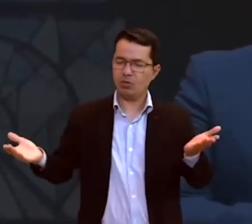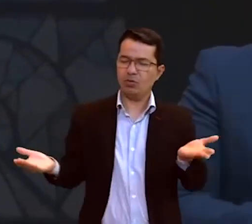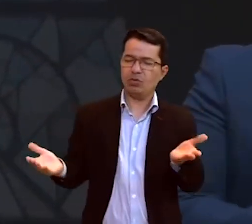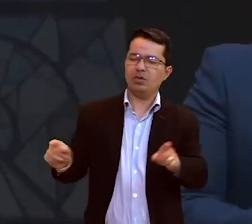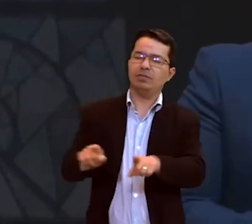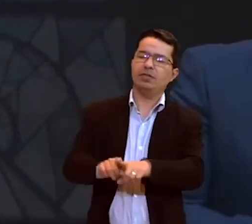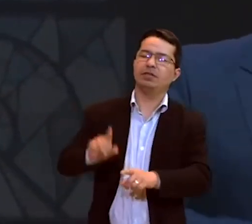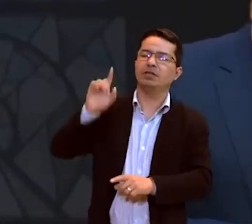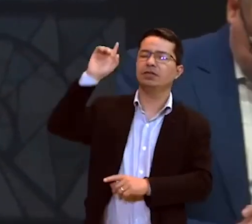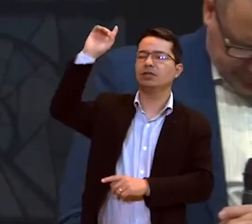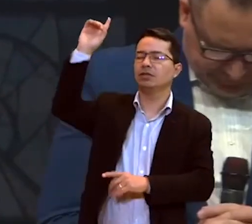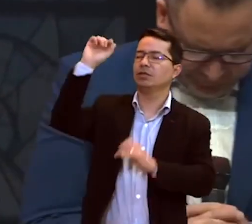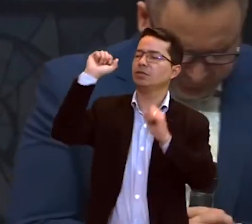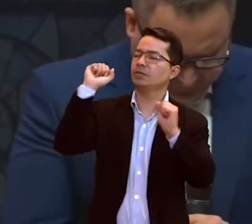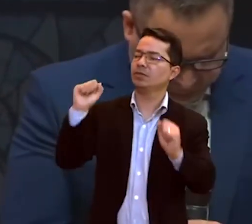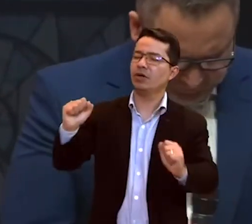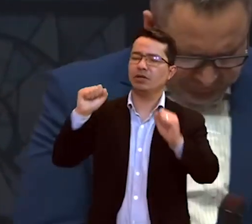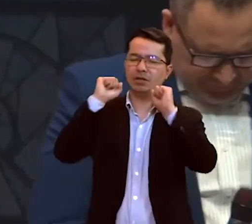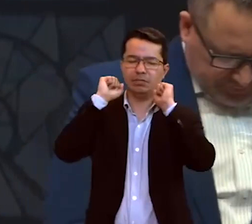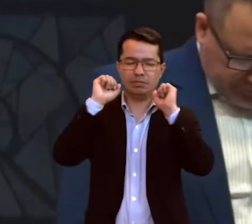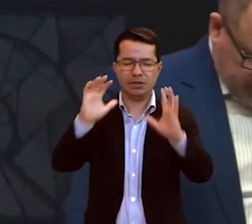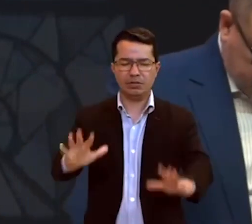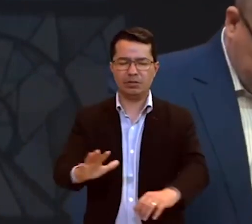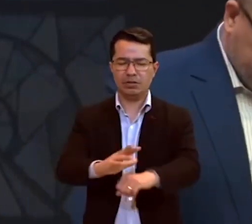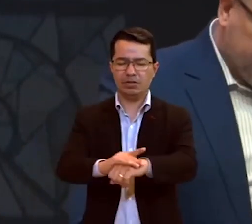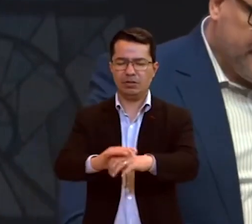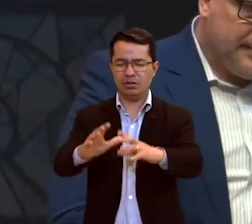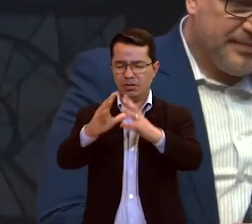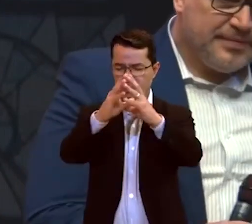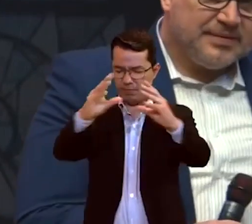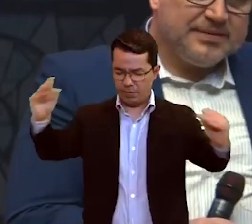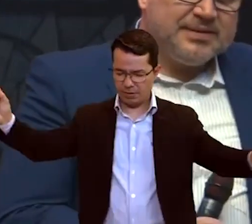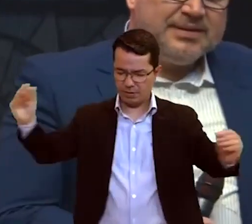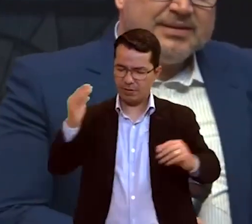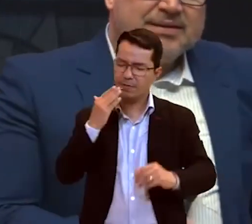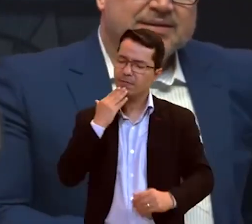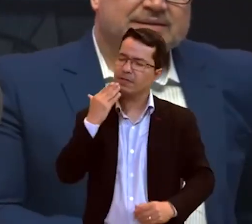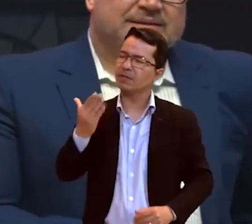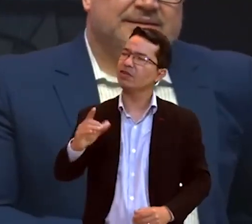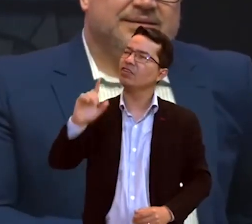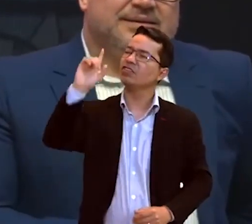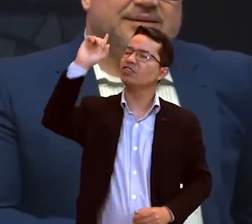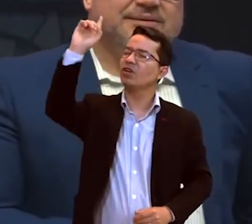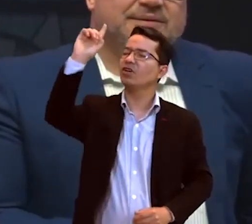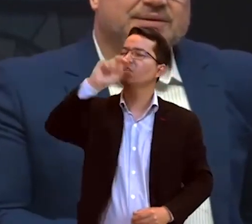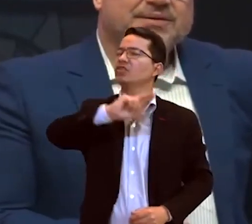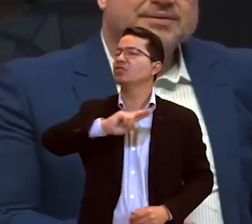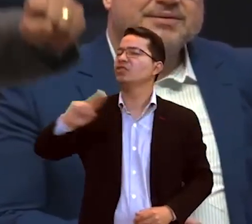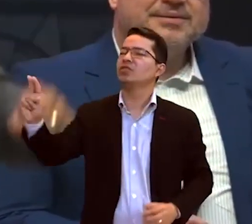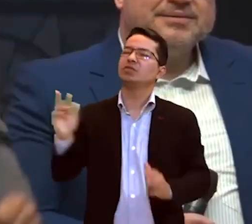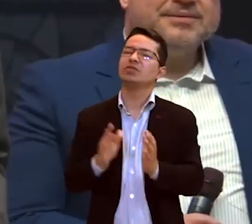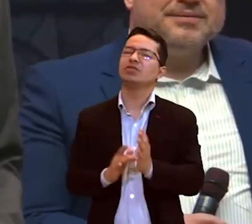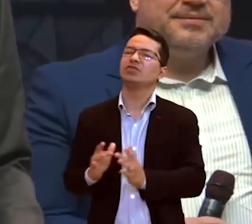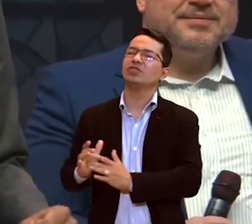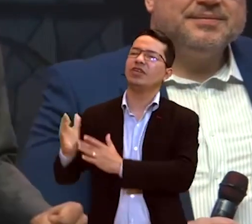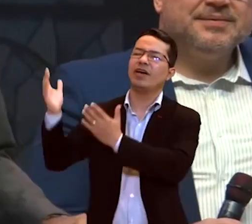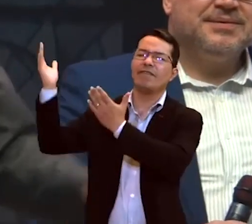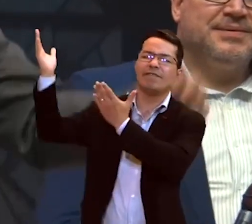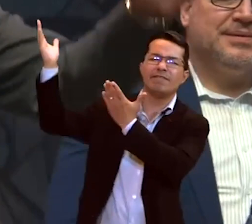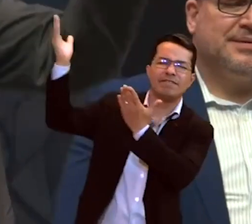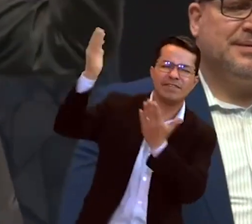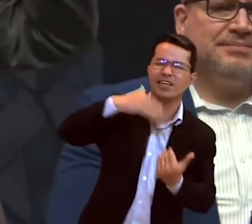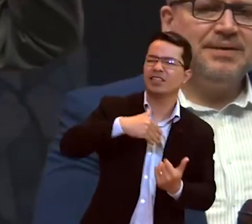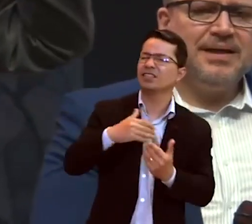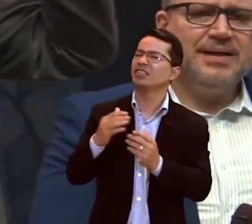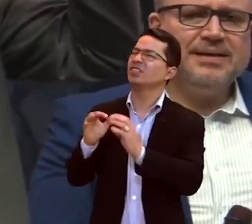resolver. De uma forma sobrenatural. Nós pedimos, Deus, vem, visita, faz a Tua obra. Que